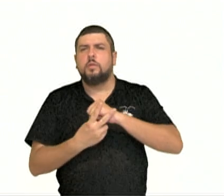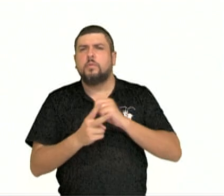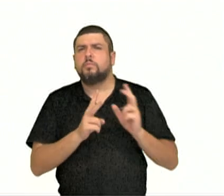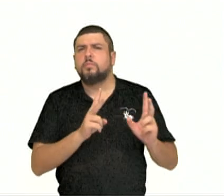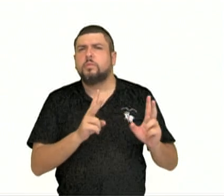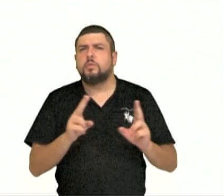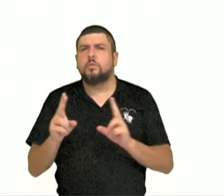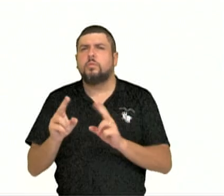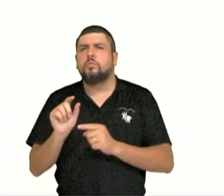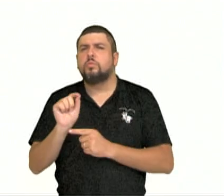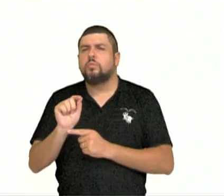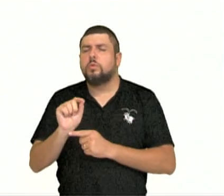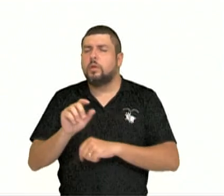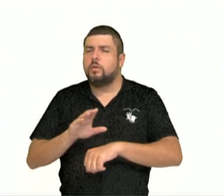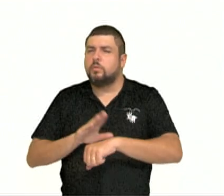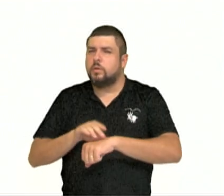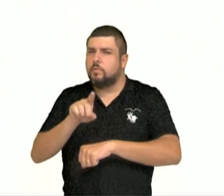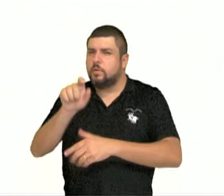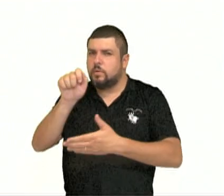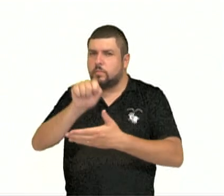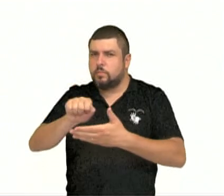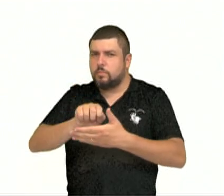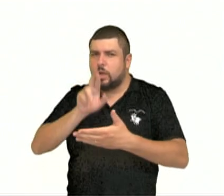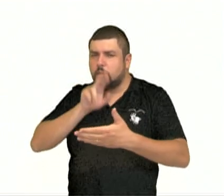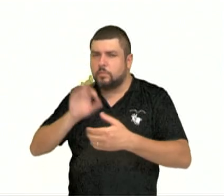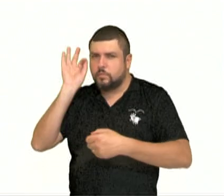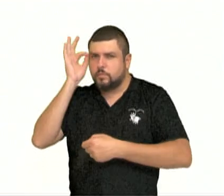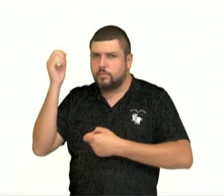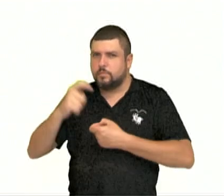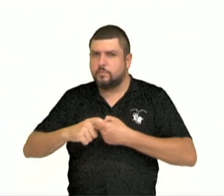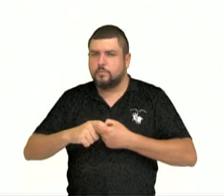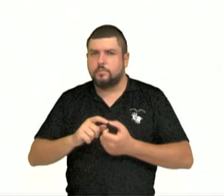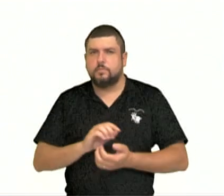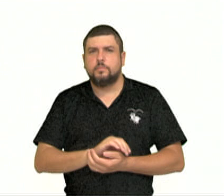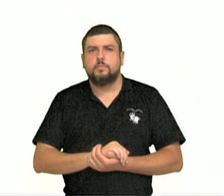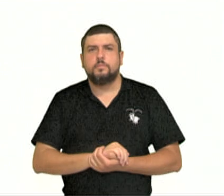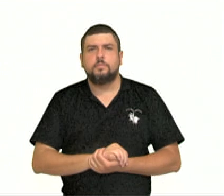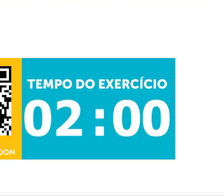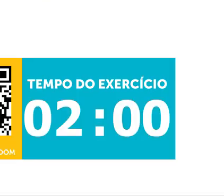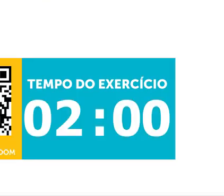têm em comum? Um tempinho para você responder aí, já voltamos.